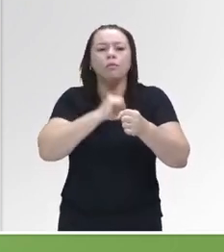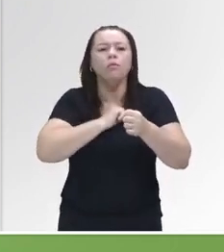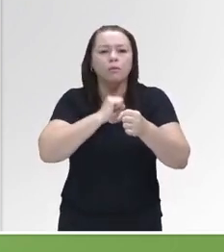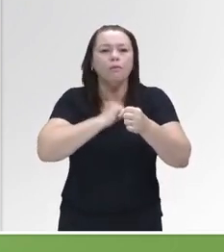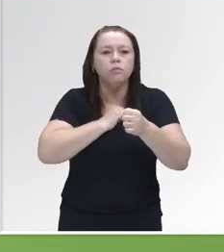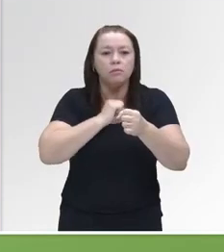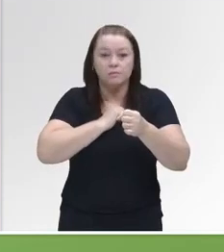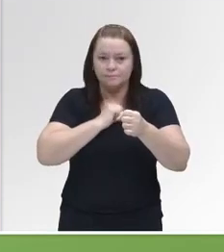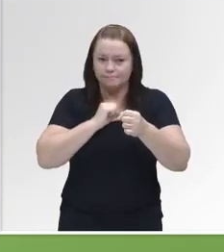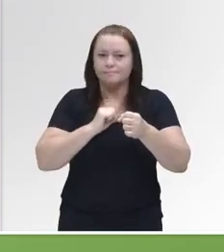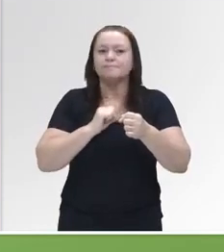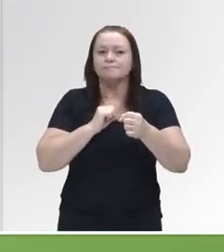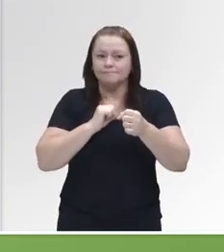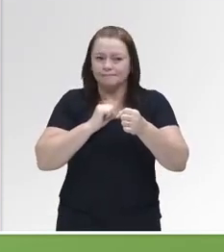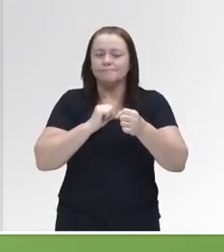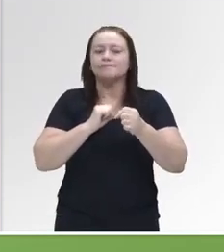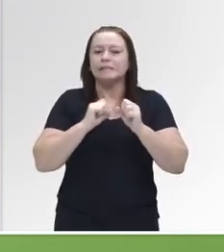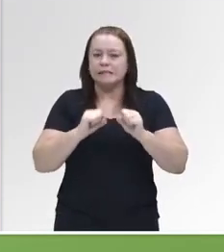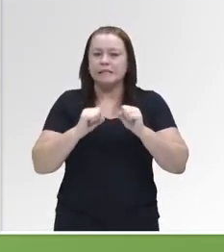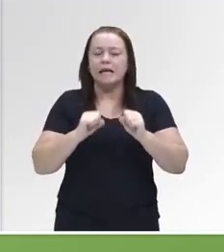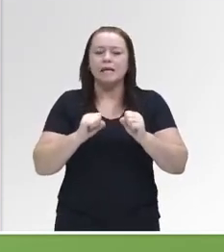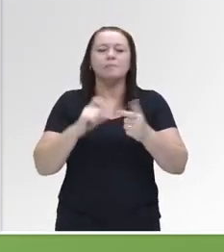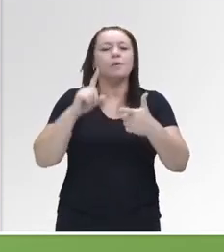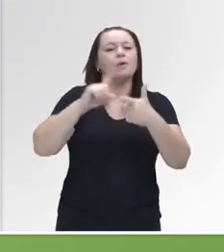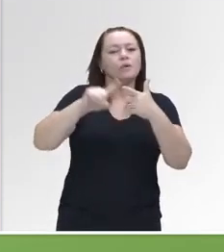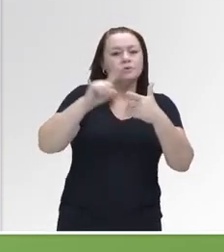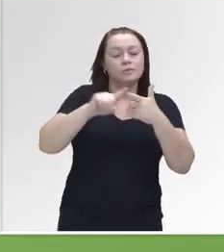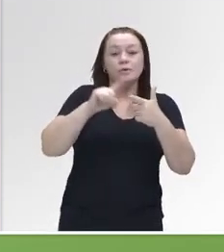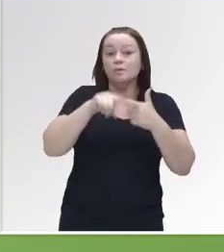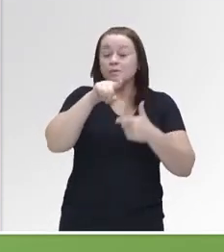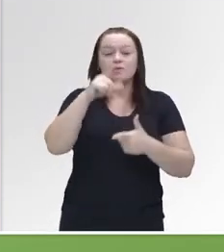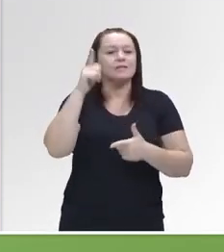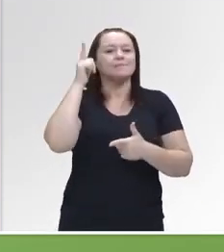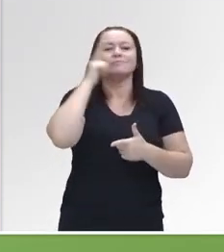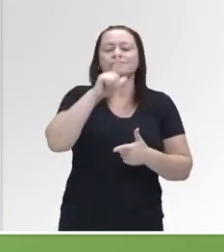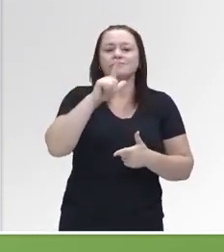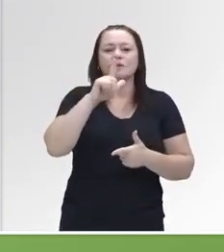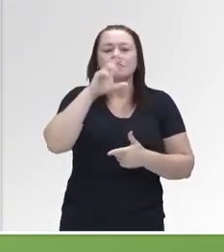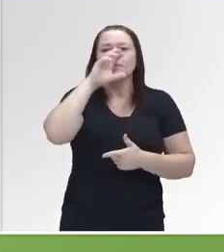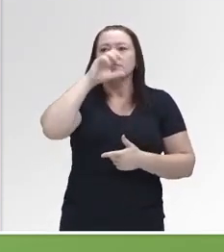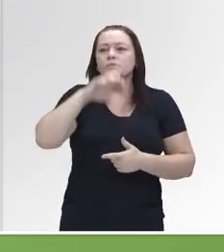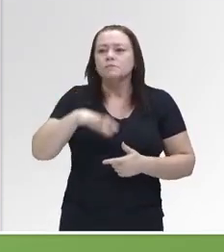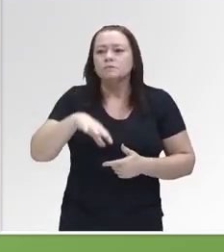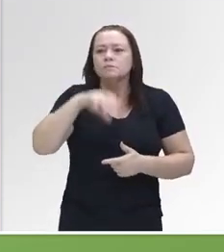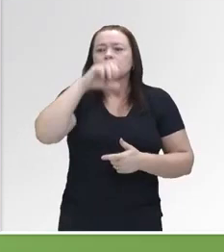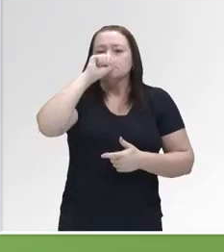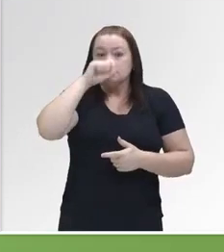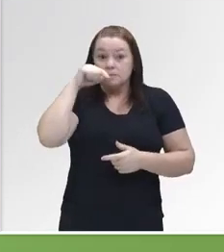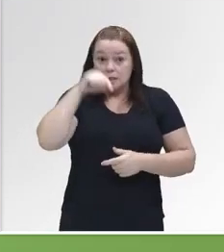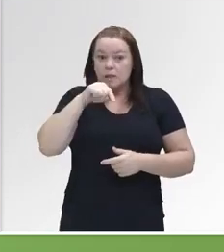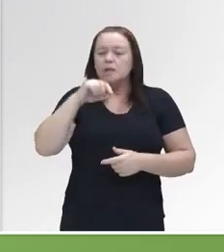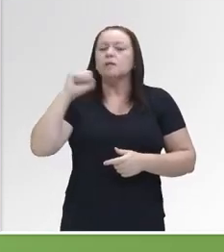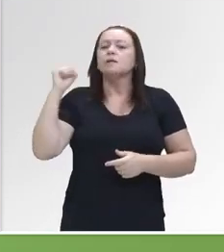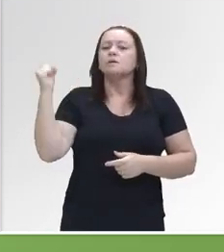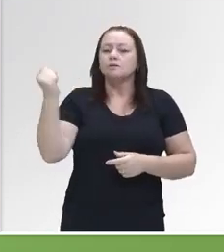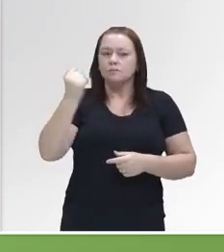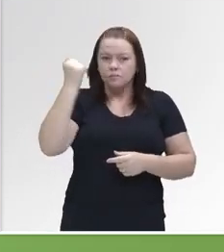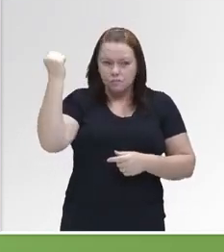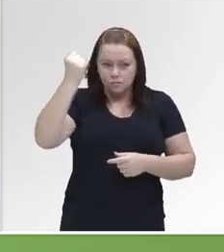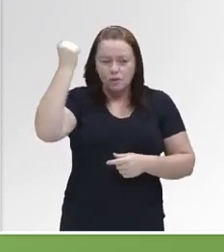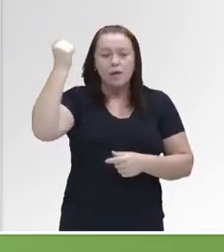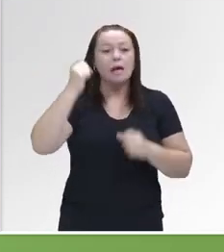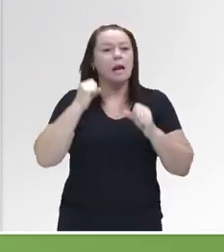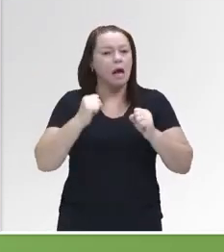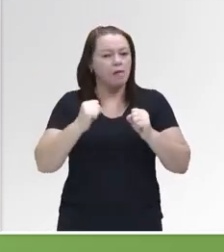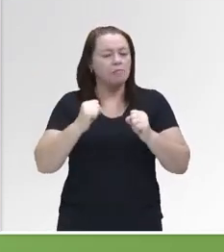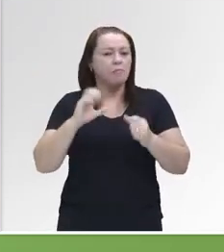ele entra para a traqueia e aí bloqueia as vias respiratórias. Essa condição é grave e pode levar a pessoa à morte